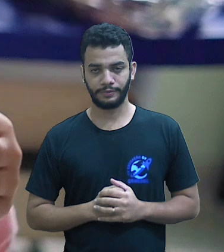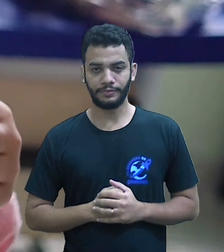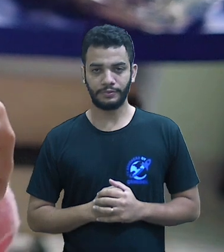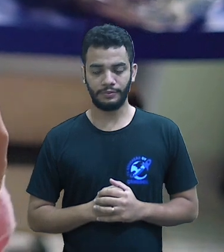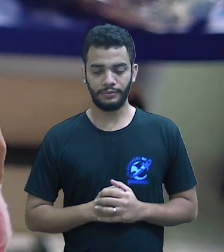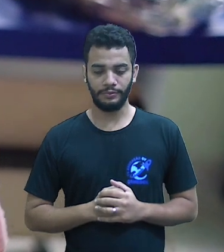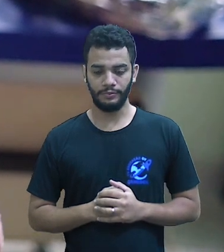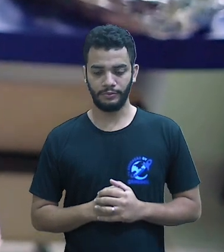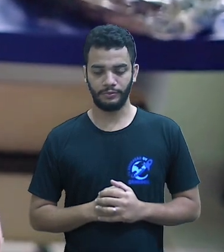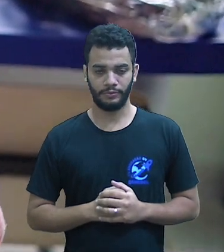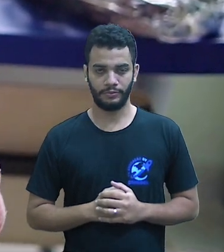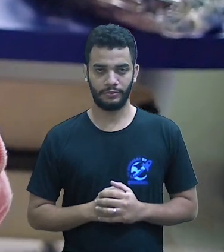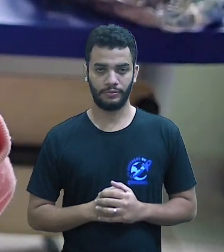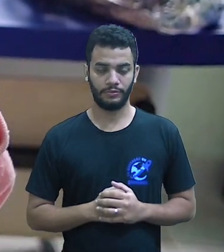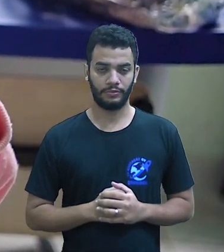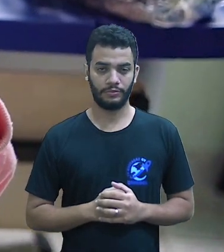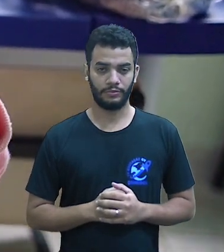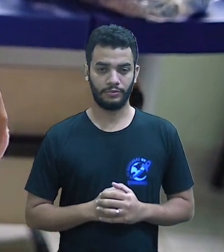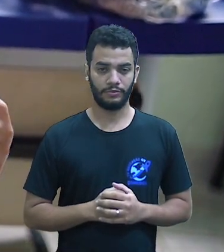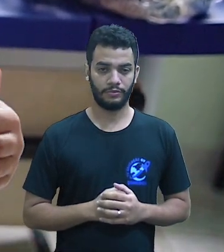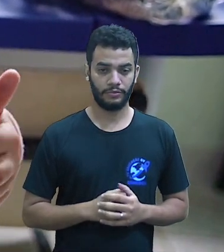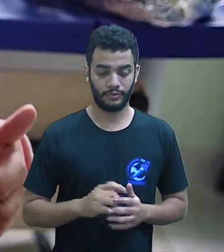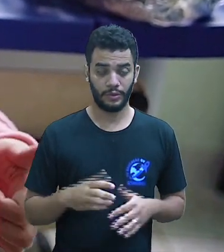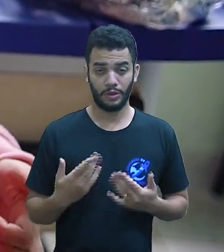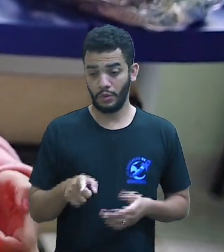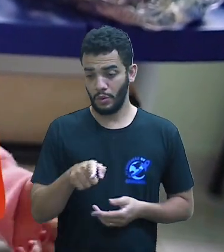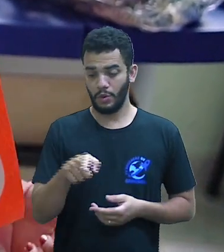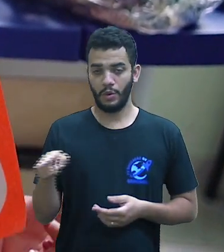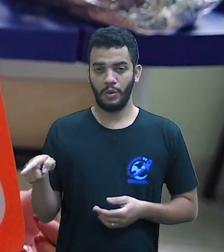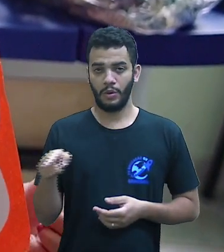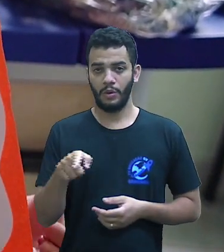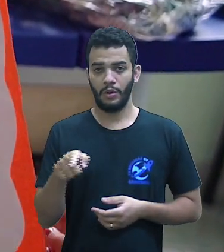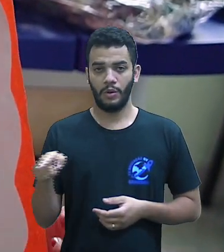eles e ela,